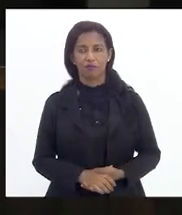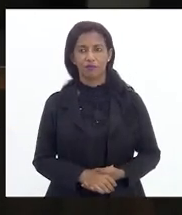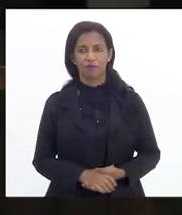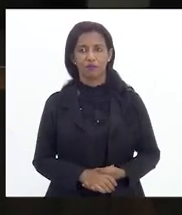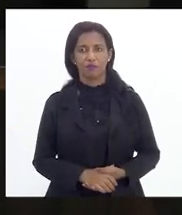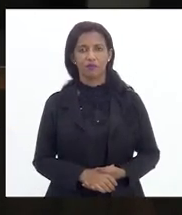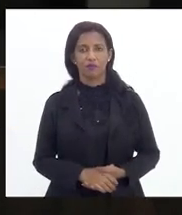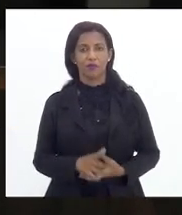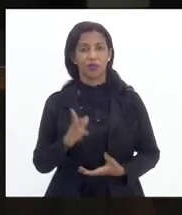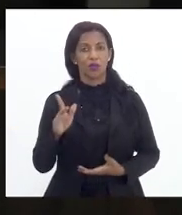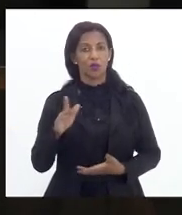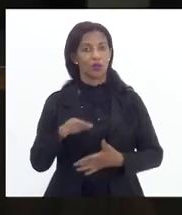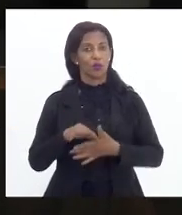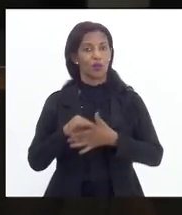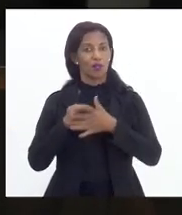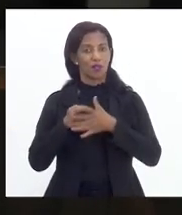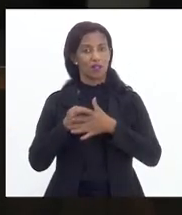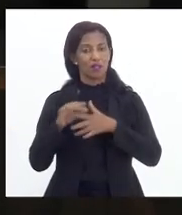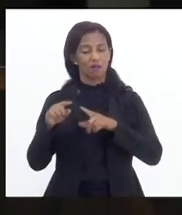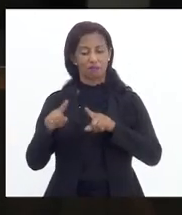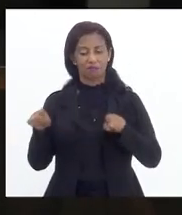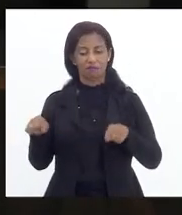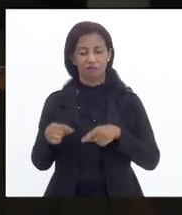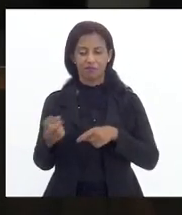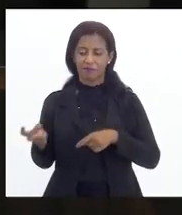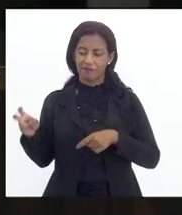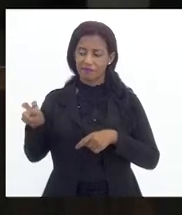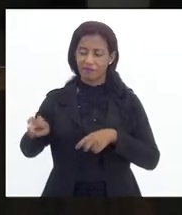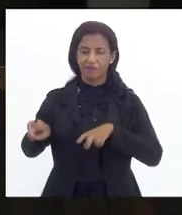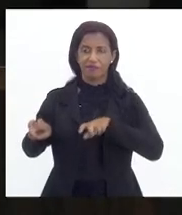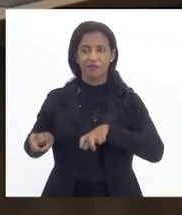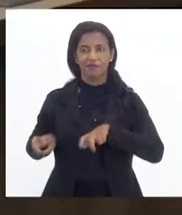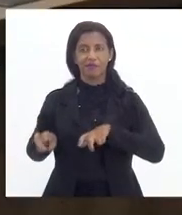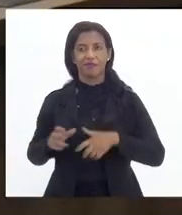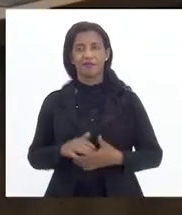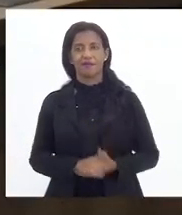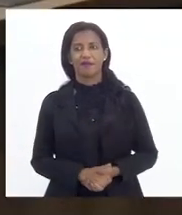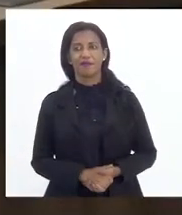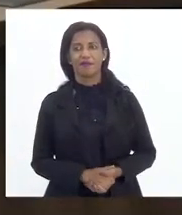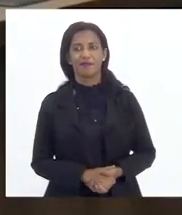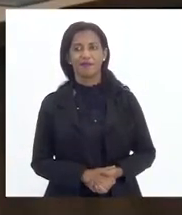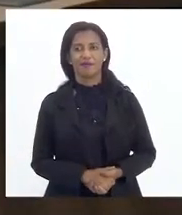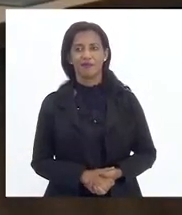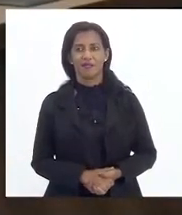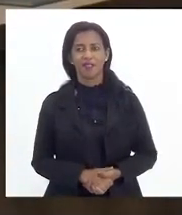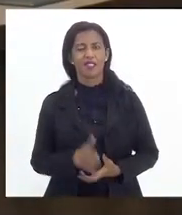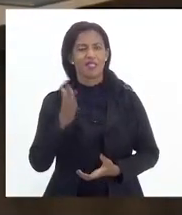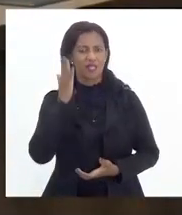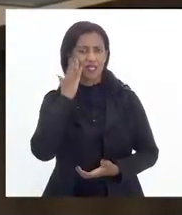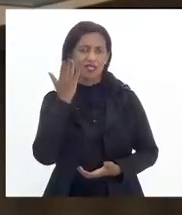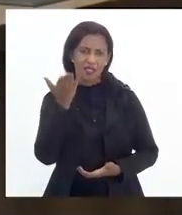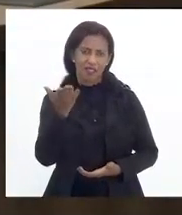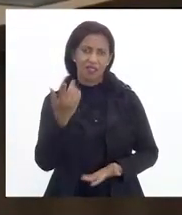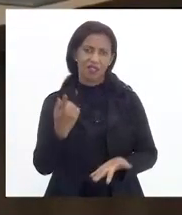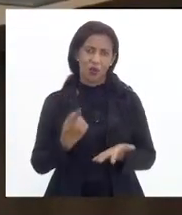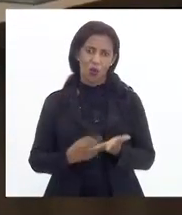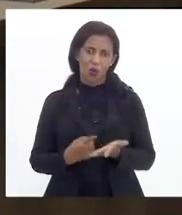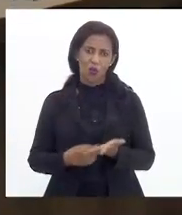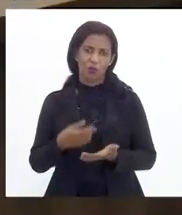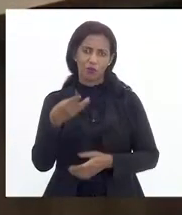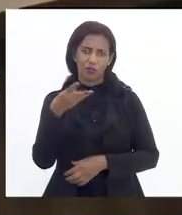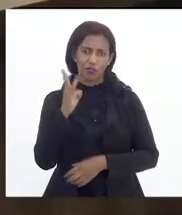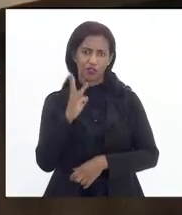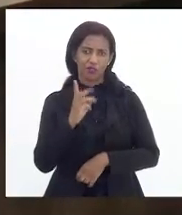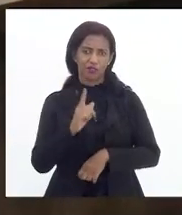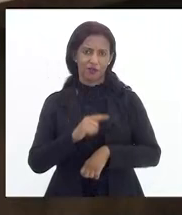a sua chefe de gabinete que vai fazer parte da mesa conosco representando as excelências da sobre tem um compromisso agora as três horas